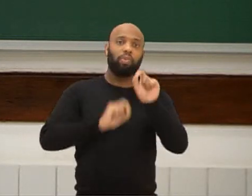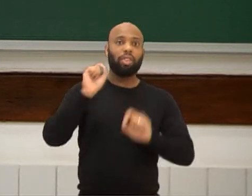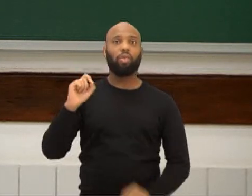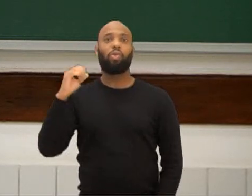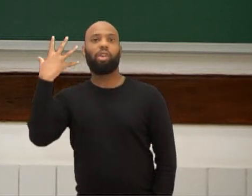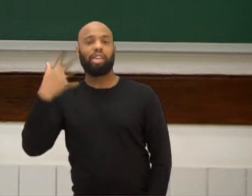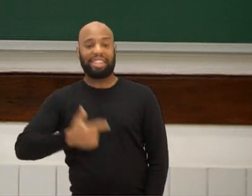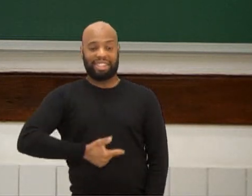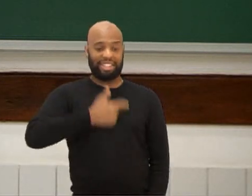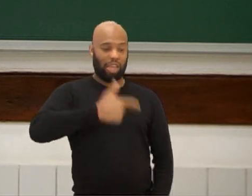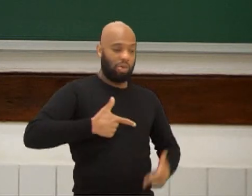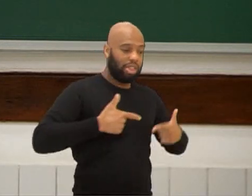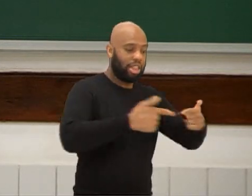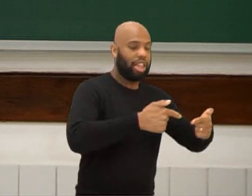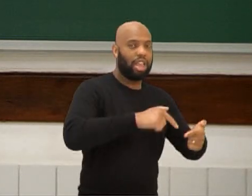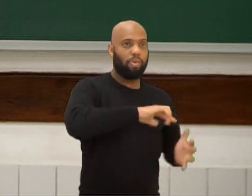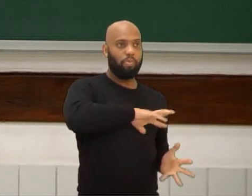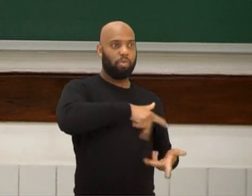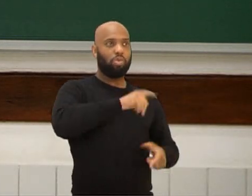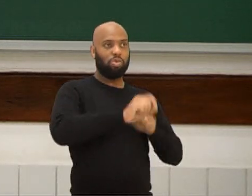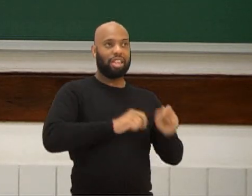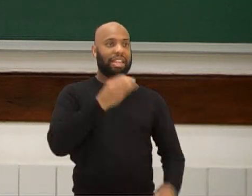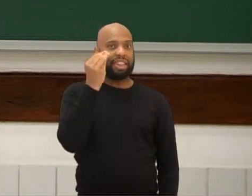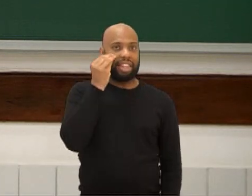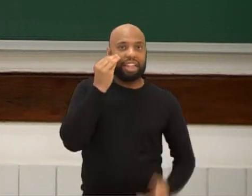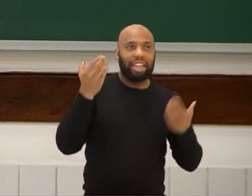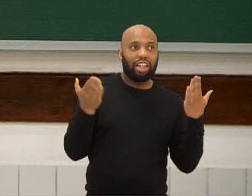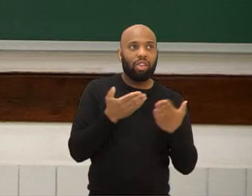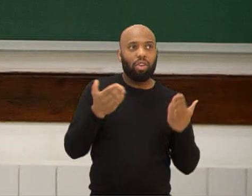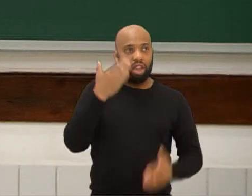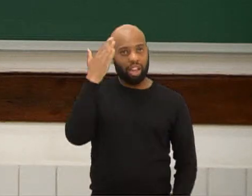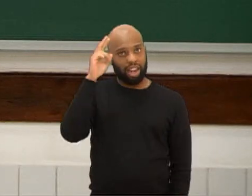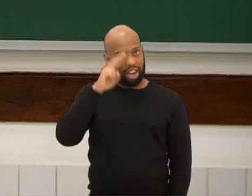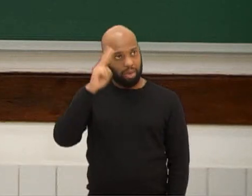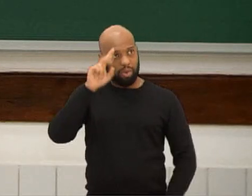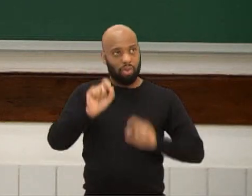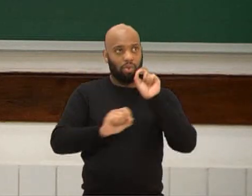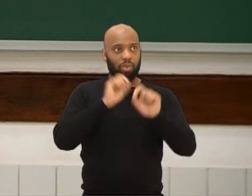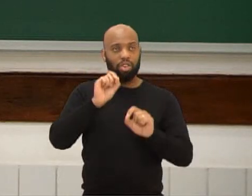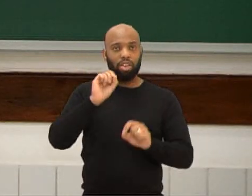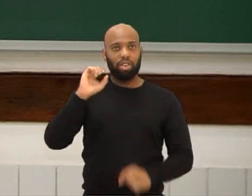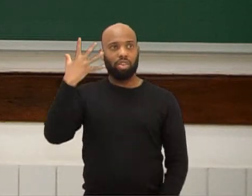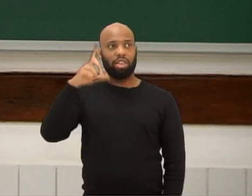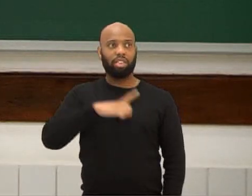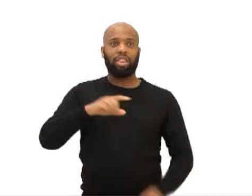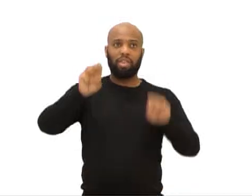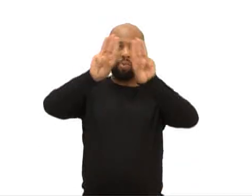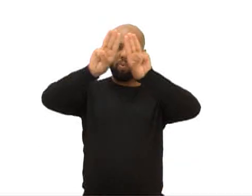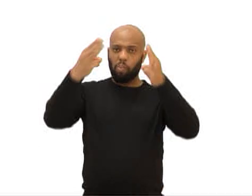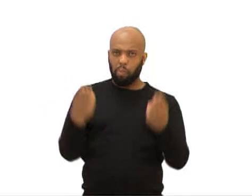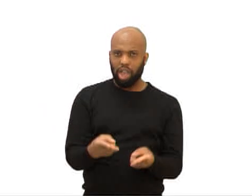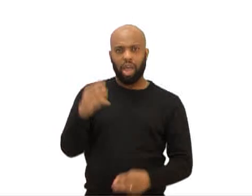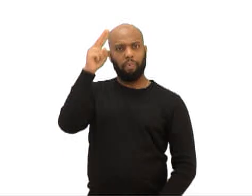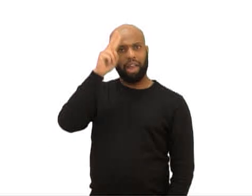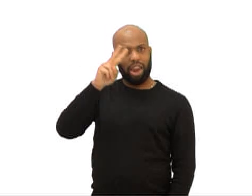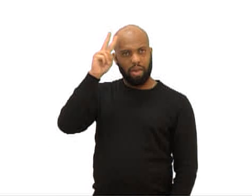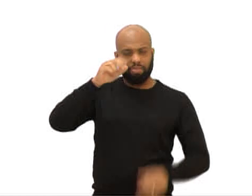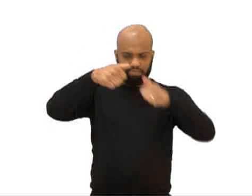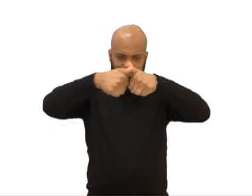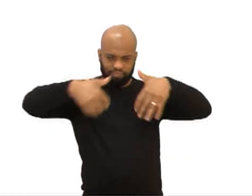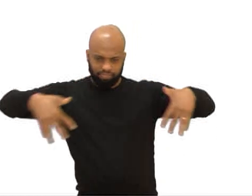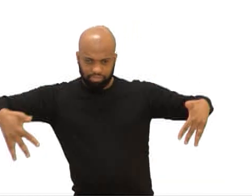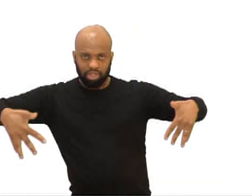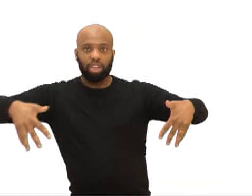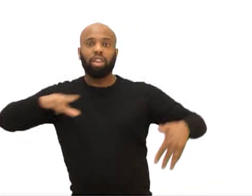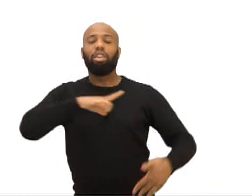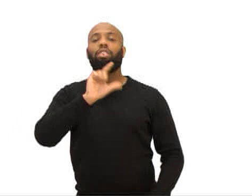rolou na Segunda Guerra Mundial. Então vamos tentar relembrar o que aconteceu. Aqui eu coloquei um mapa conceitual para